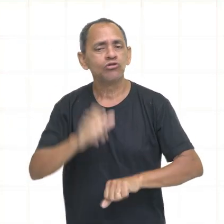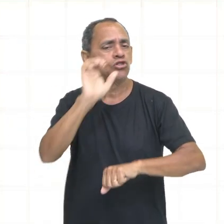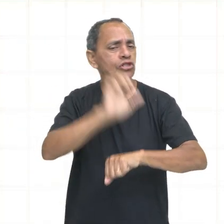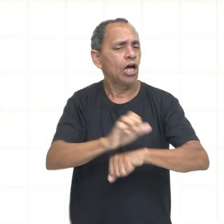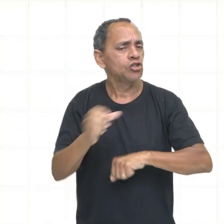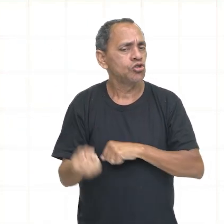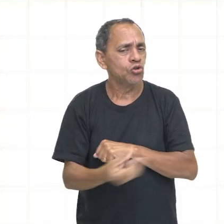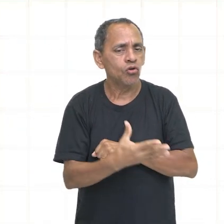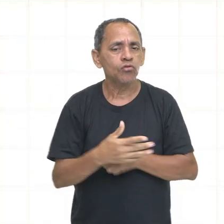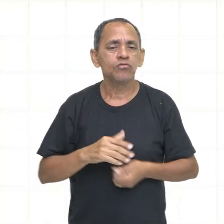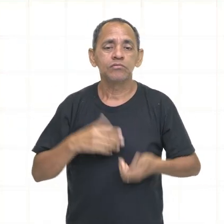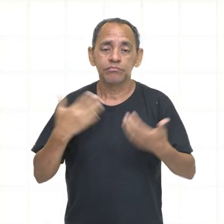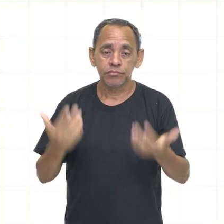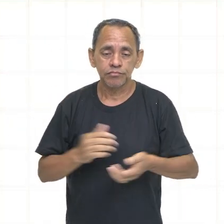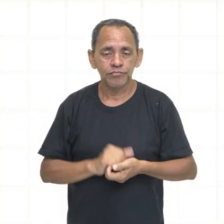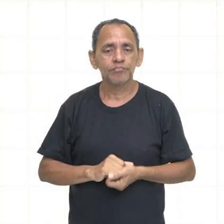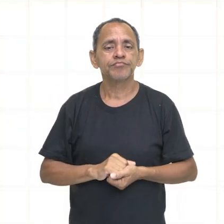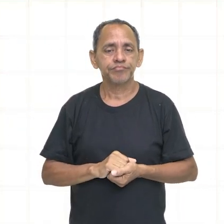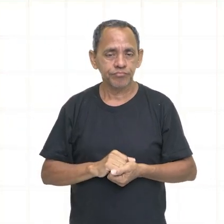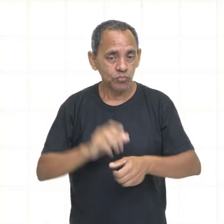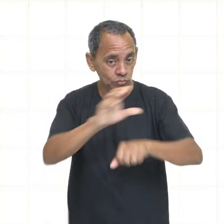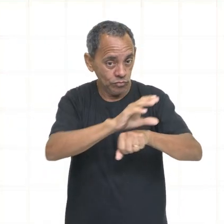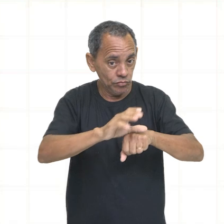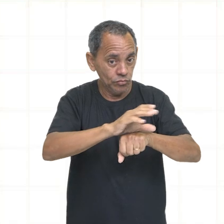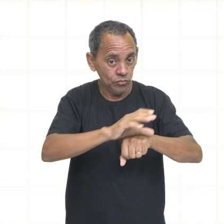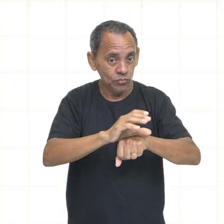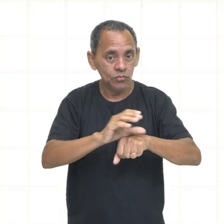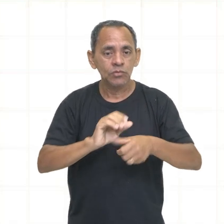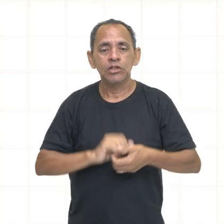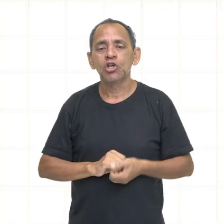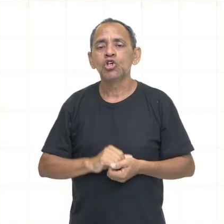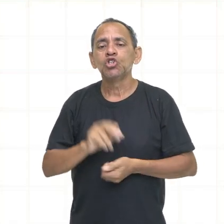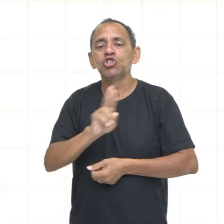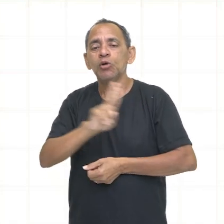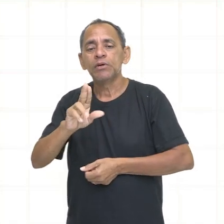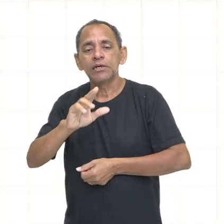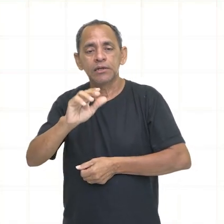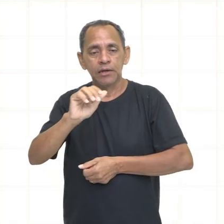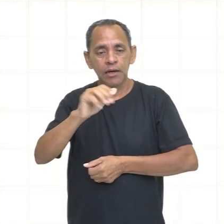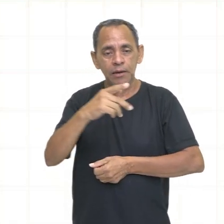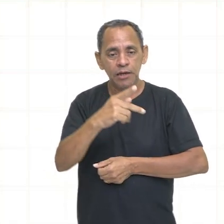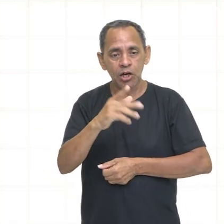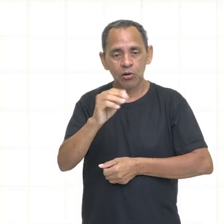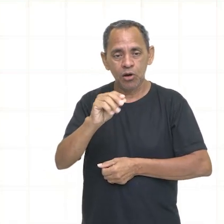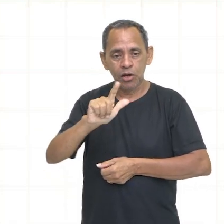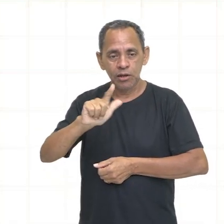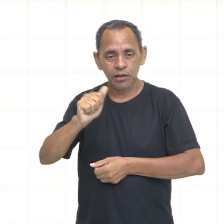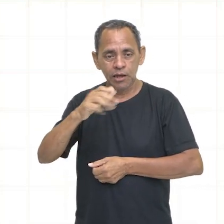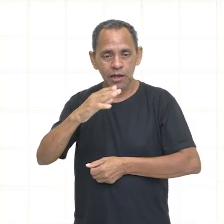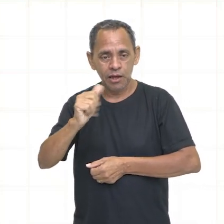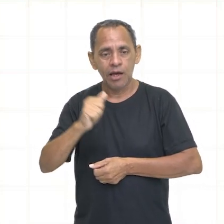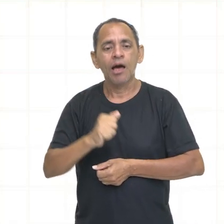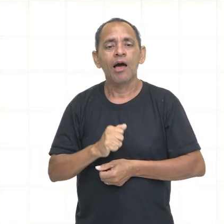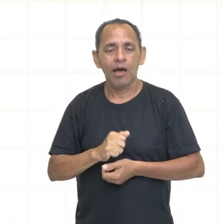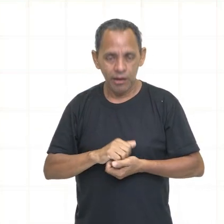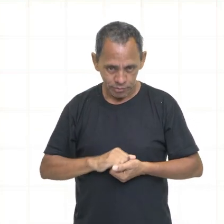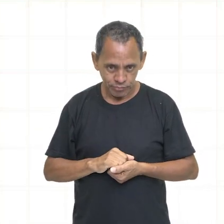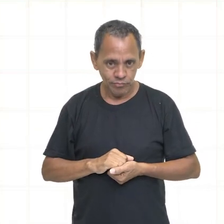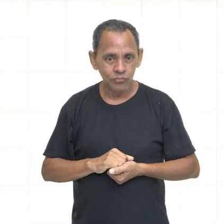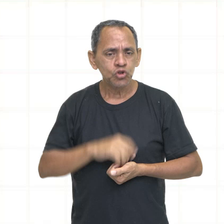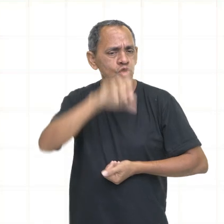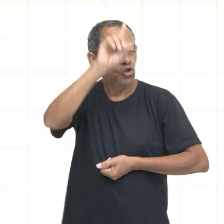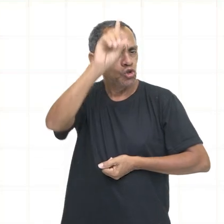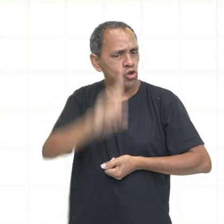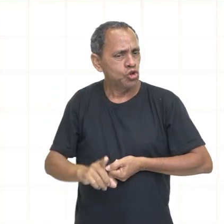própria Constituição, galera, ela ficou conhecida como a polaca, que dava ao presidente o poder de